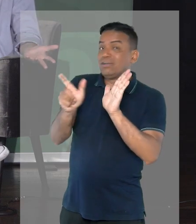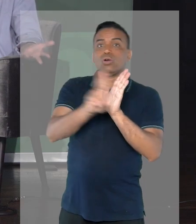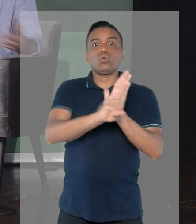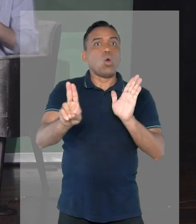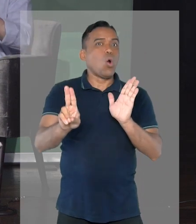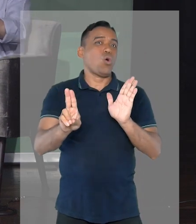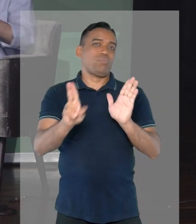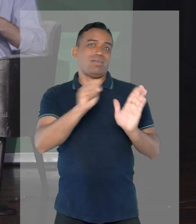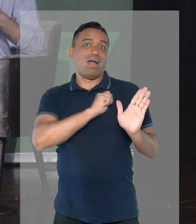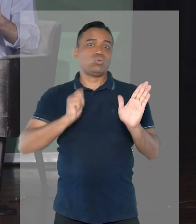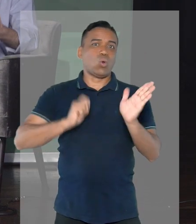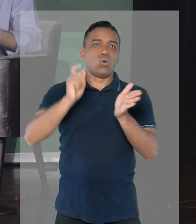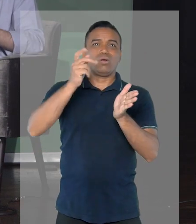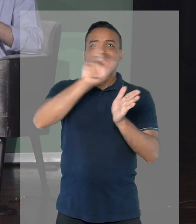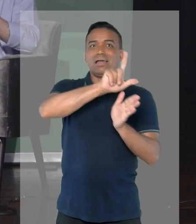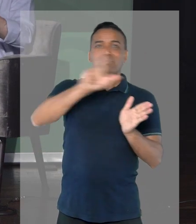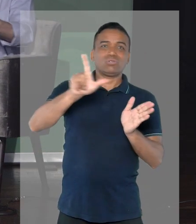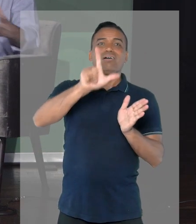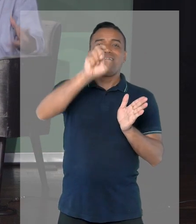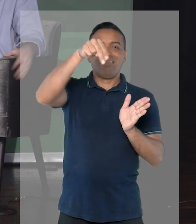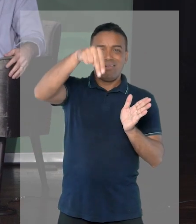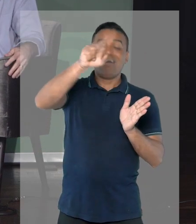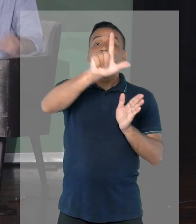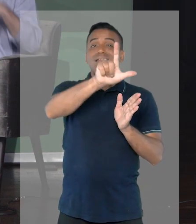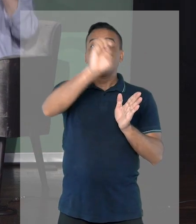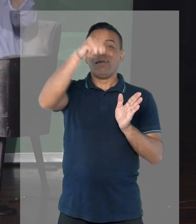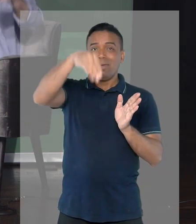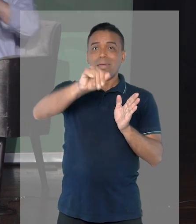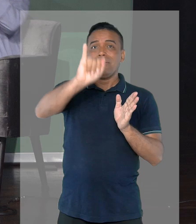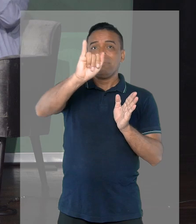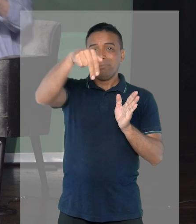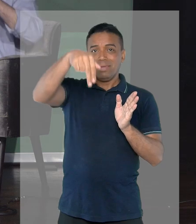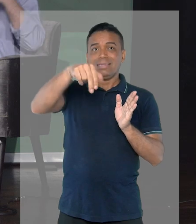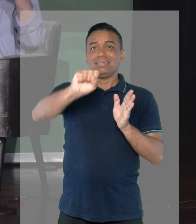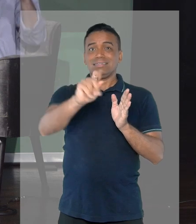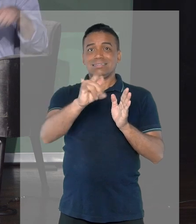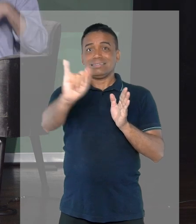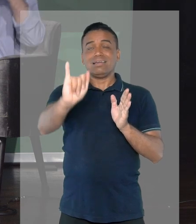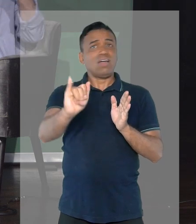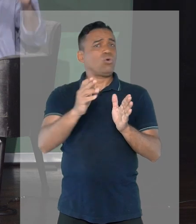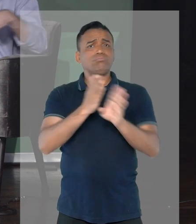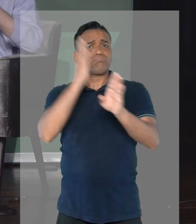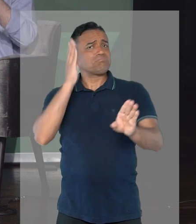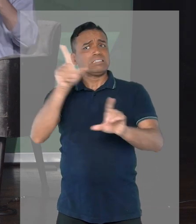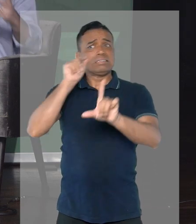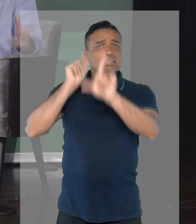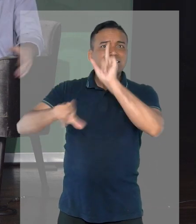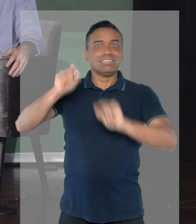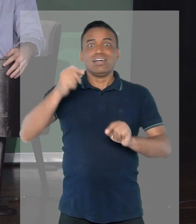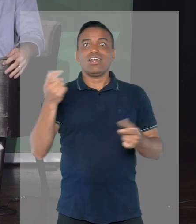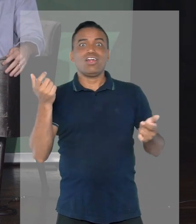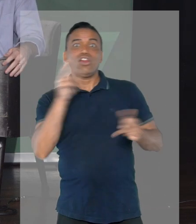nome do autor, assim, toda hora você tem que repetir o tal do nome do autor. E eu fui descobrindo os epítetos do Leminski, fui colecionando, alguns